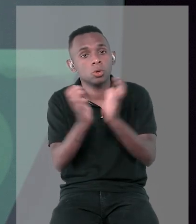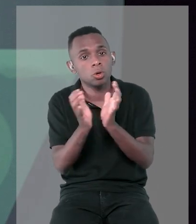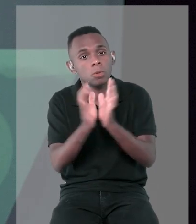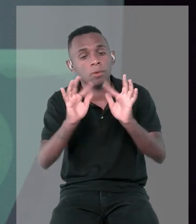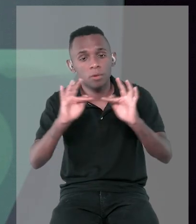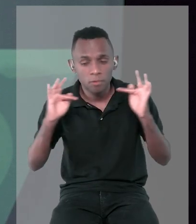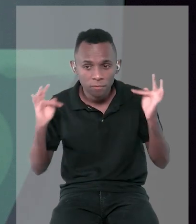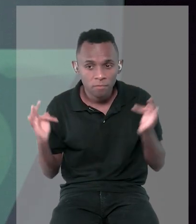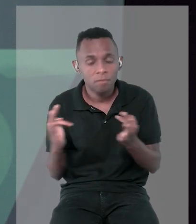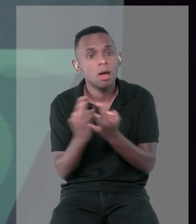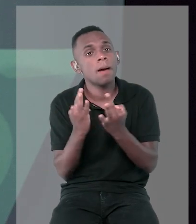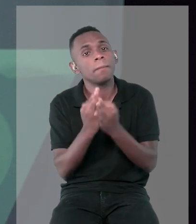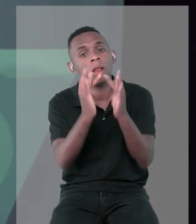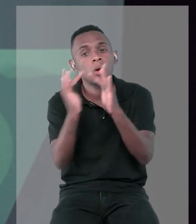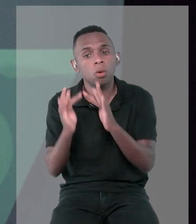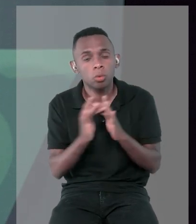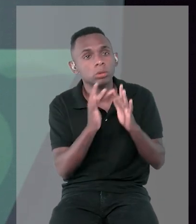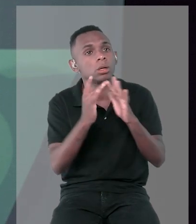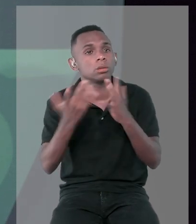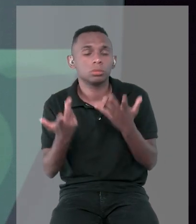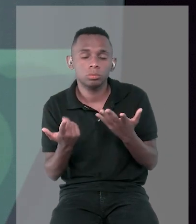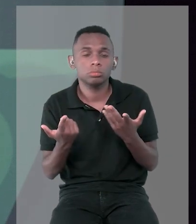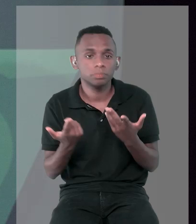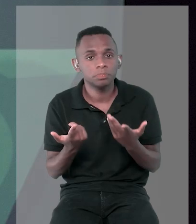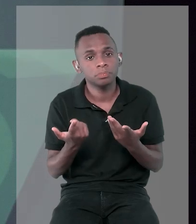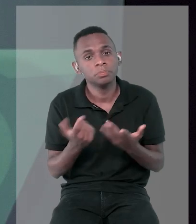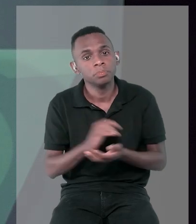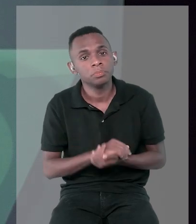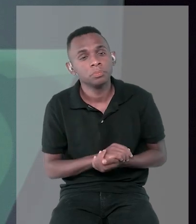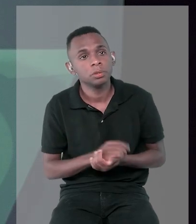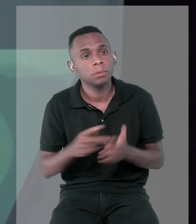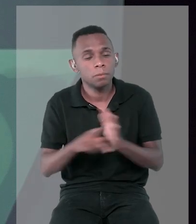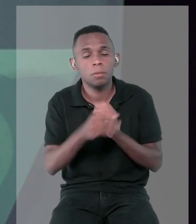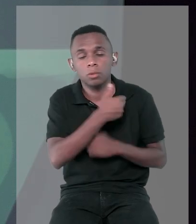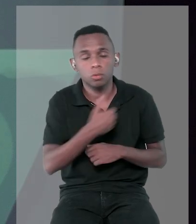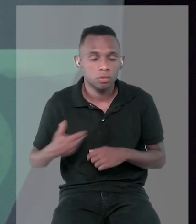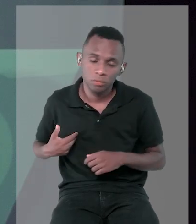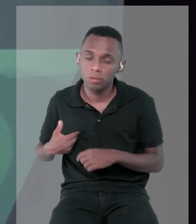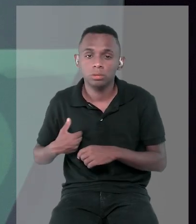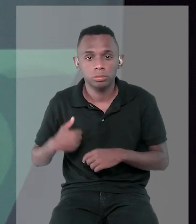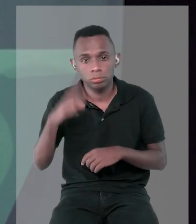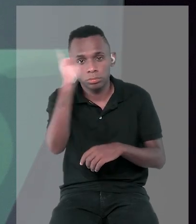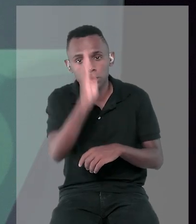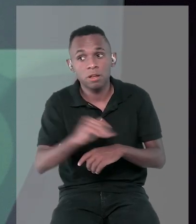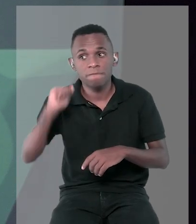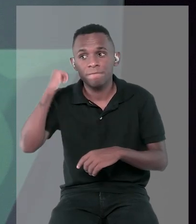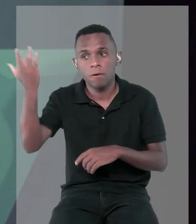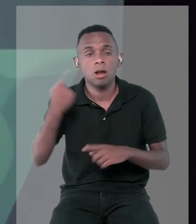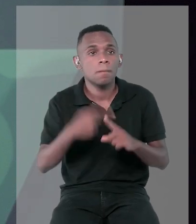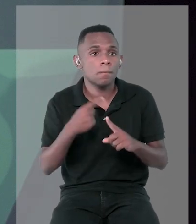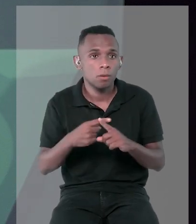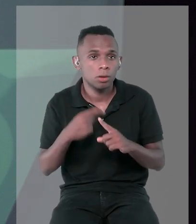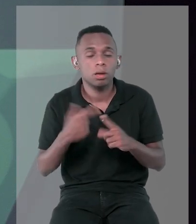de pessoas ligadas ao serviço, vamos dizer assim, do governo brasileiro no exterior. Né? Ela